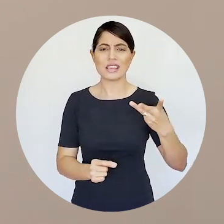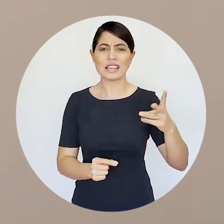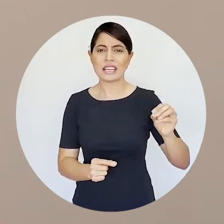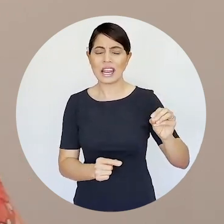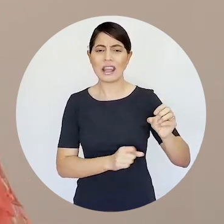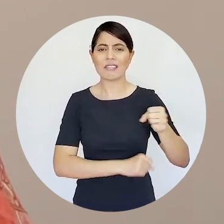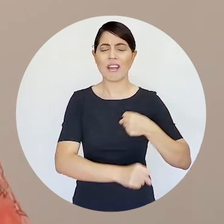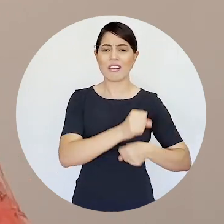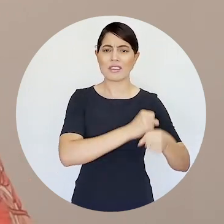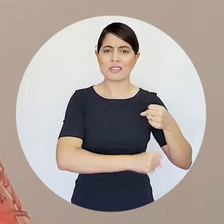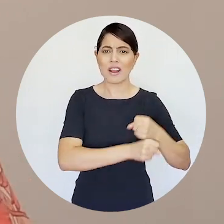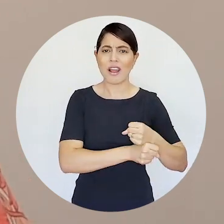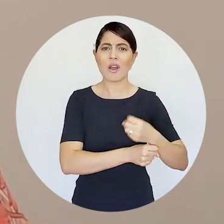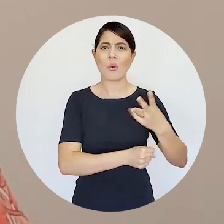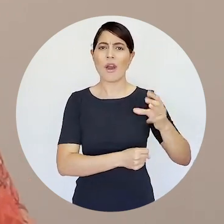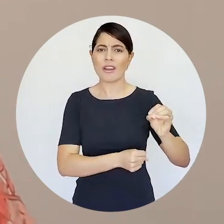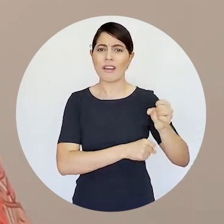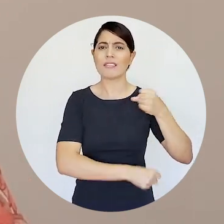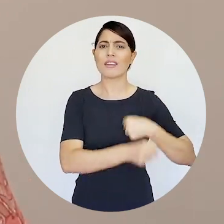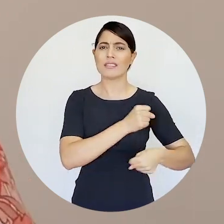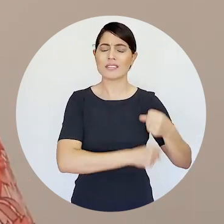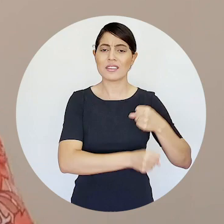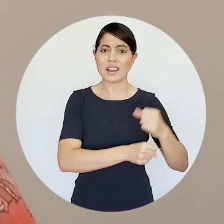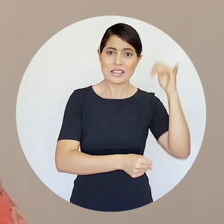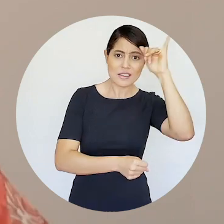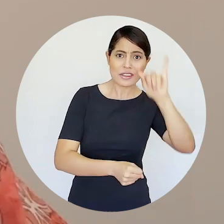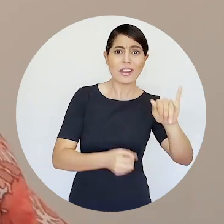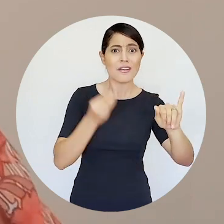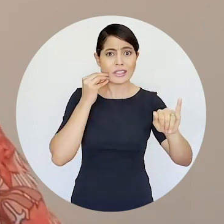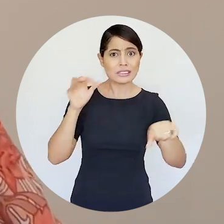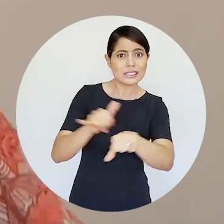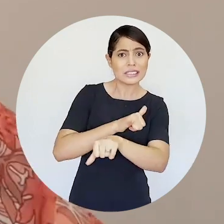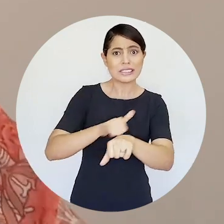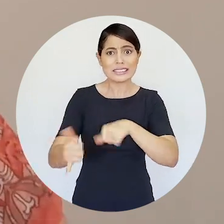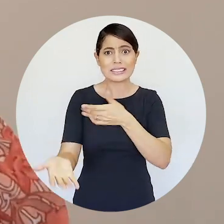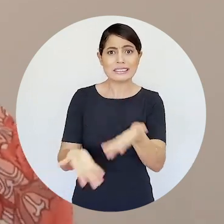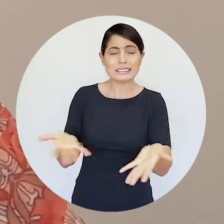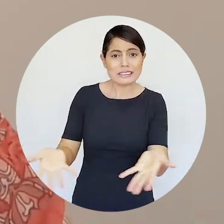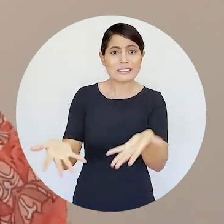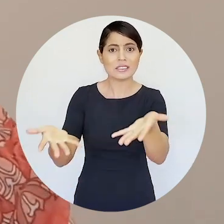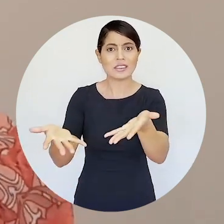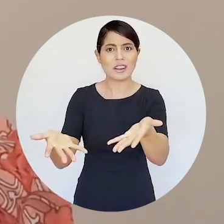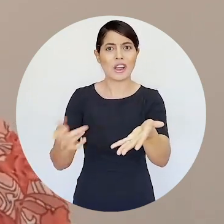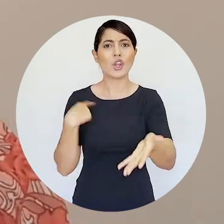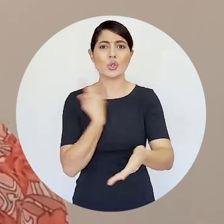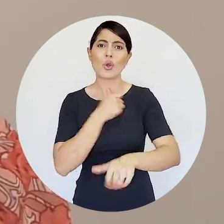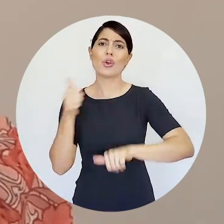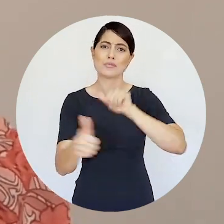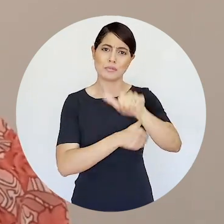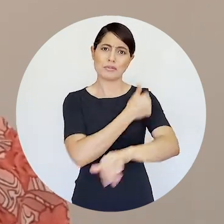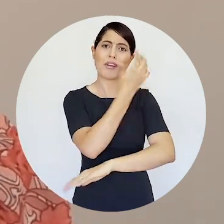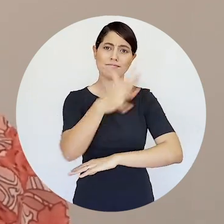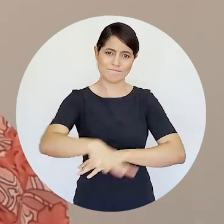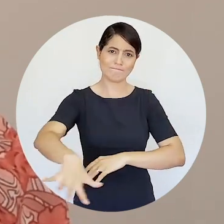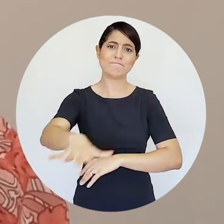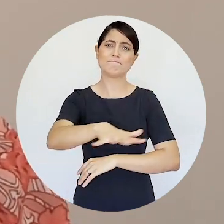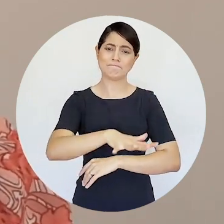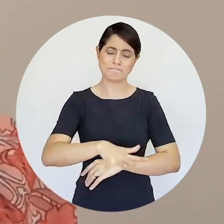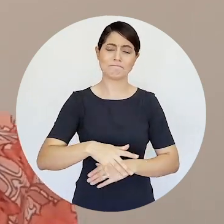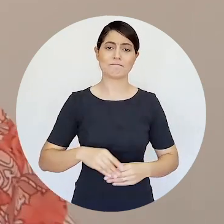40 anos tentaram evitar, alertando para a forma com que nós estamos tratando o meio